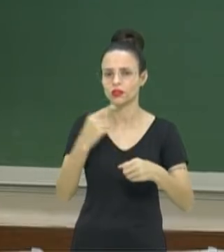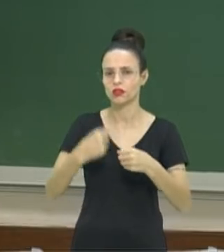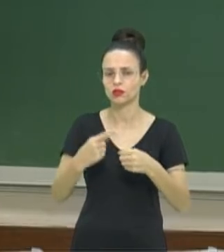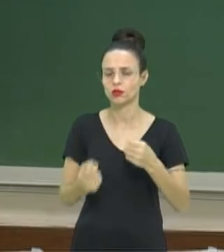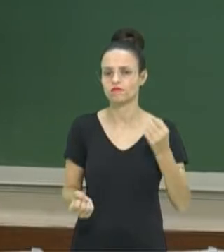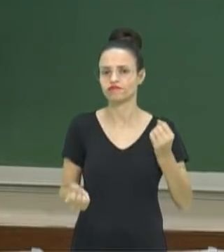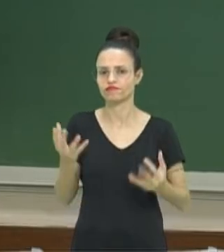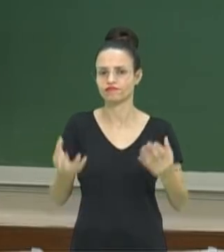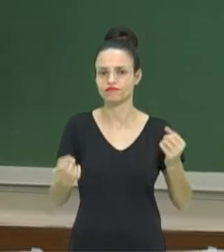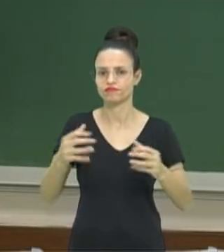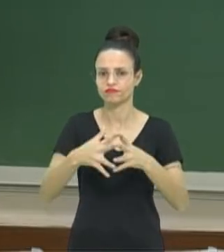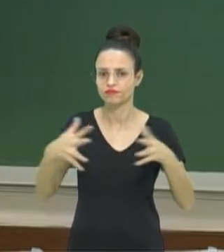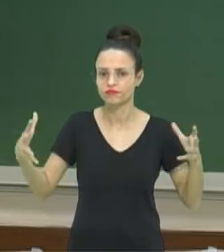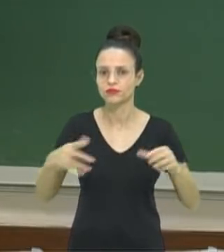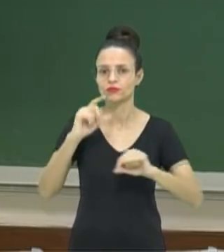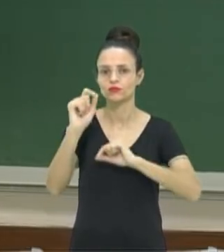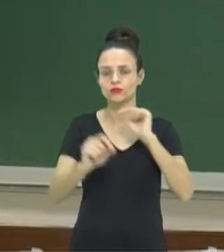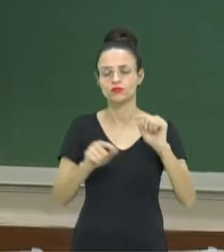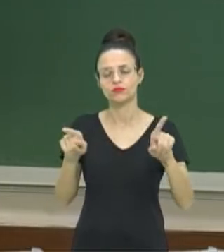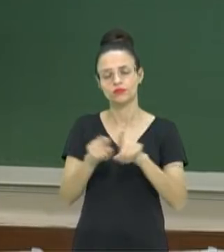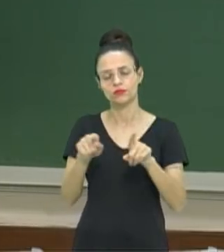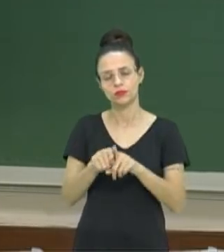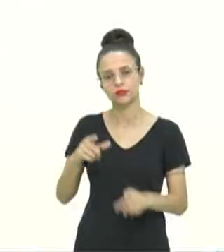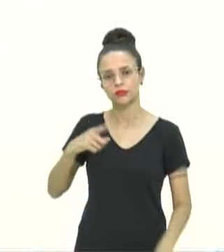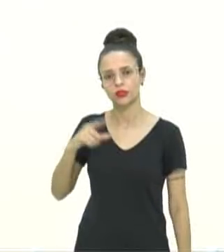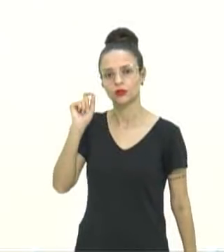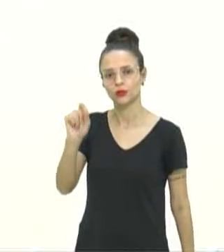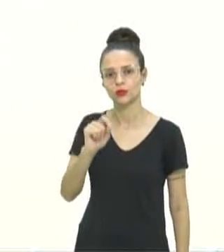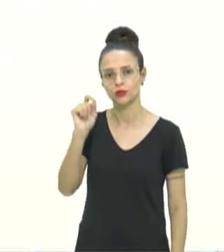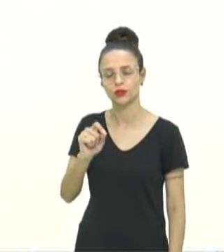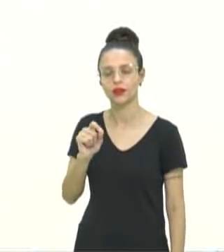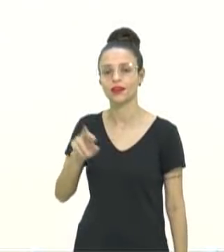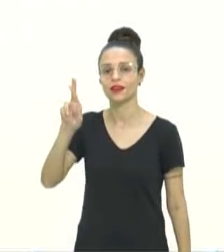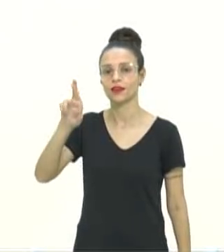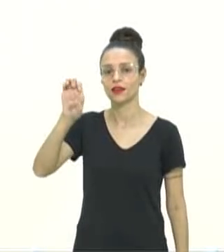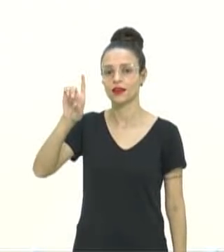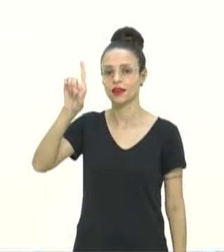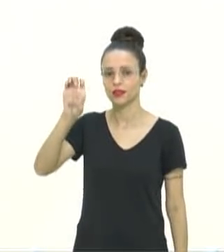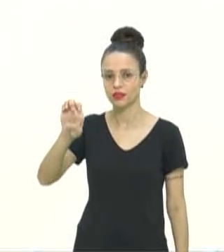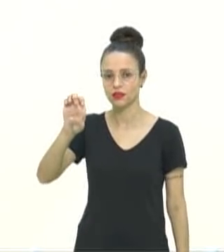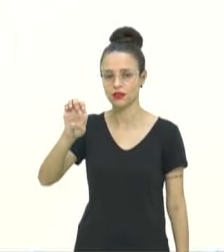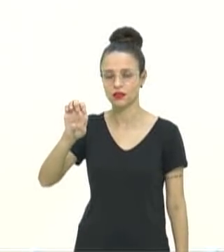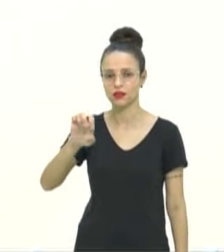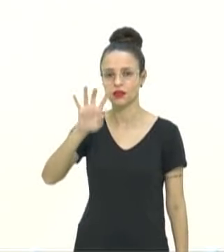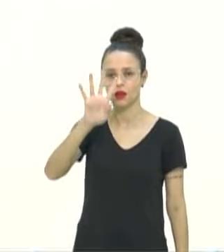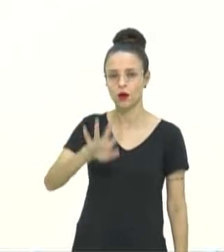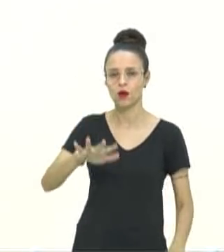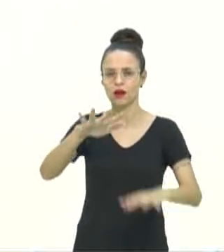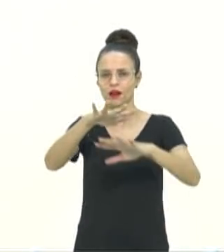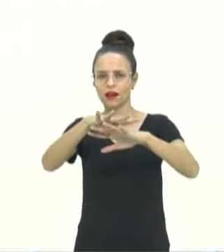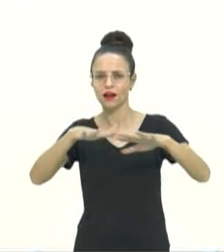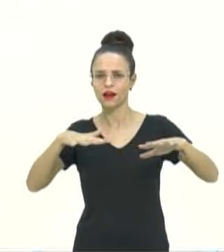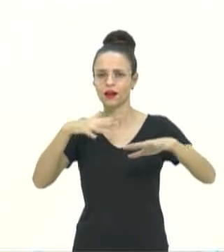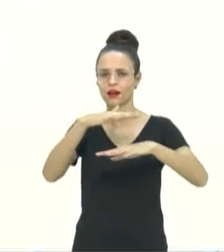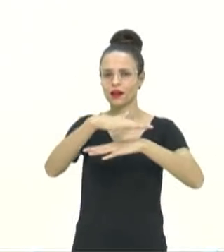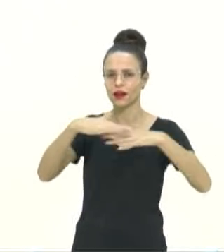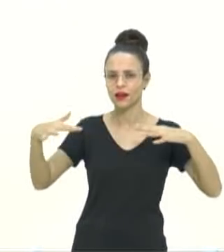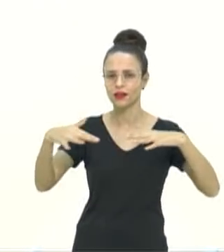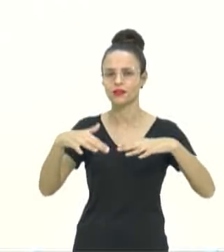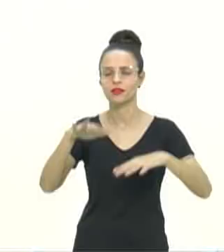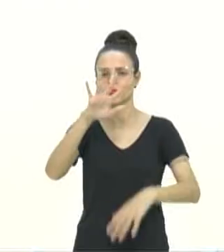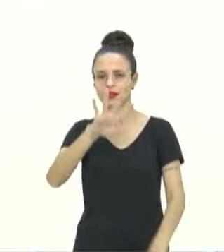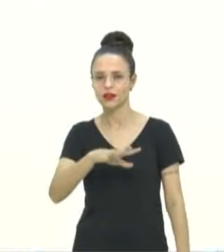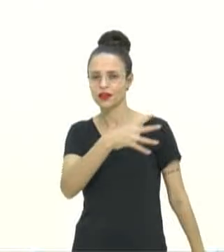se ampliando, a gente tem ali o que a gente chama de rede urbana. Então, eu trouxe um mapa ali para a gente entender. Rede